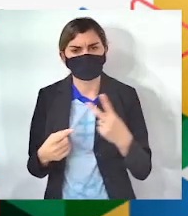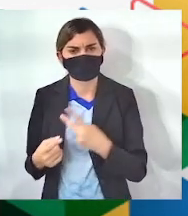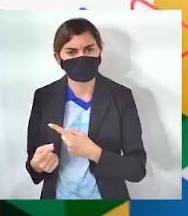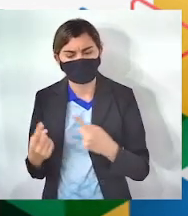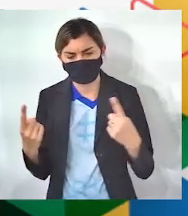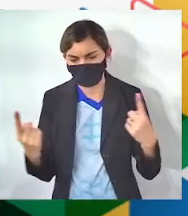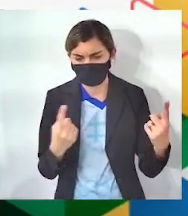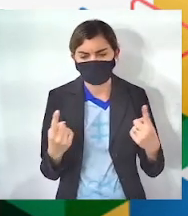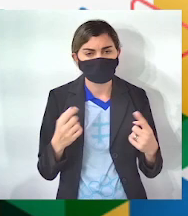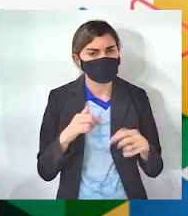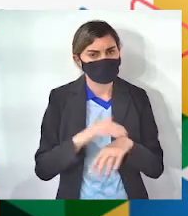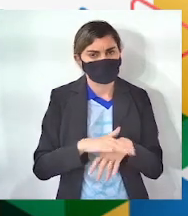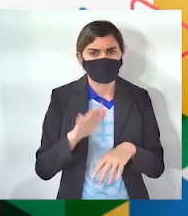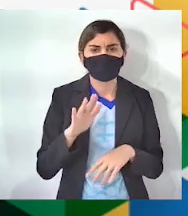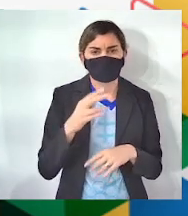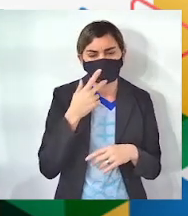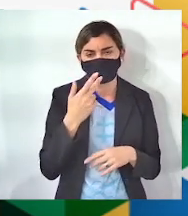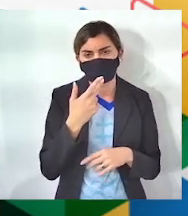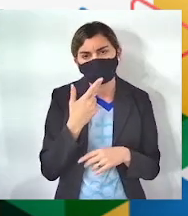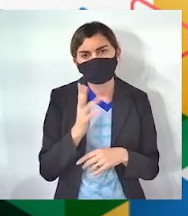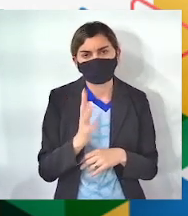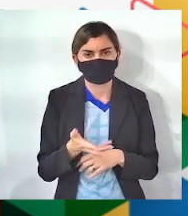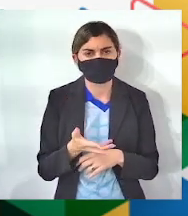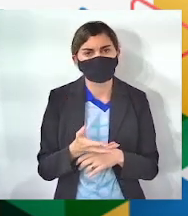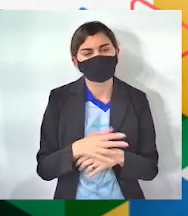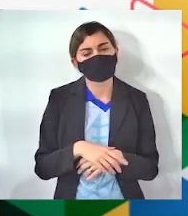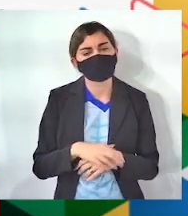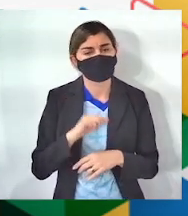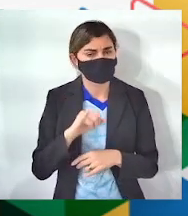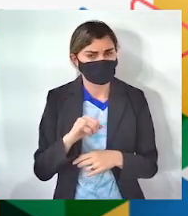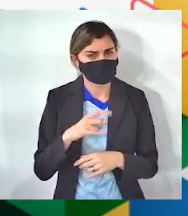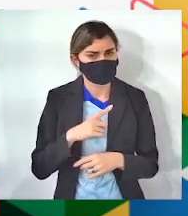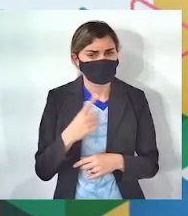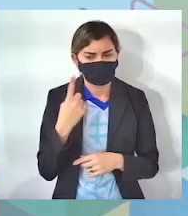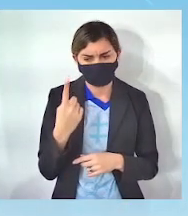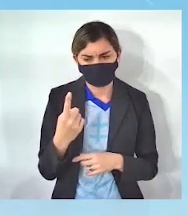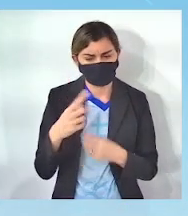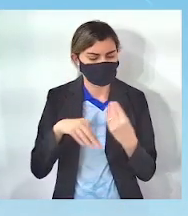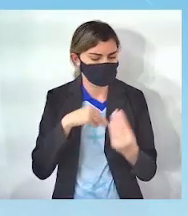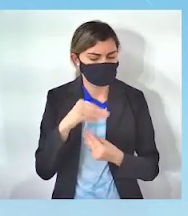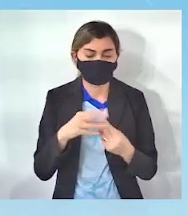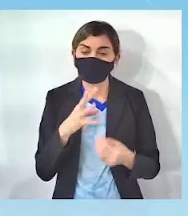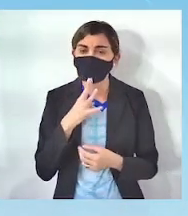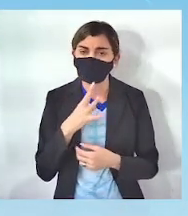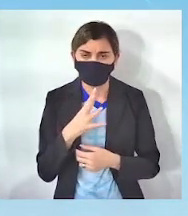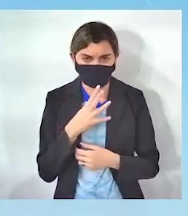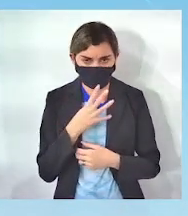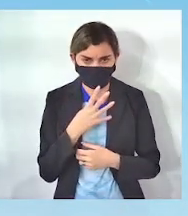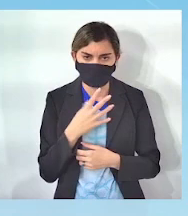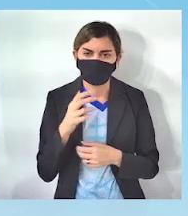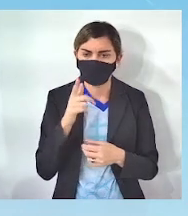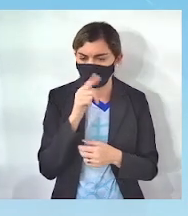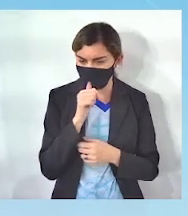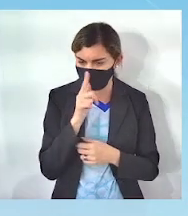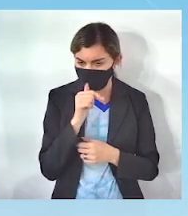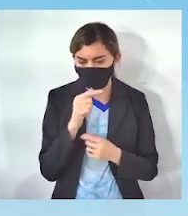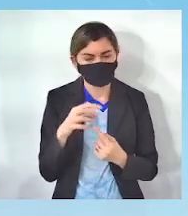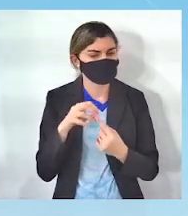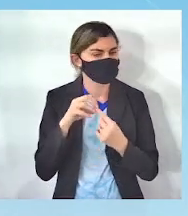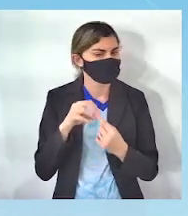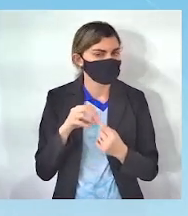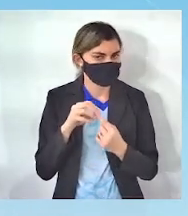existirem mais de uma substância. A gente já falou sobre isso, né? Então, se só tem uma substância conhecida, a água era a